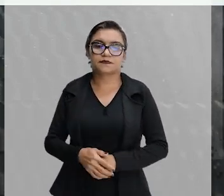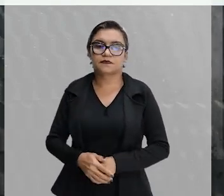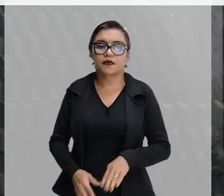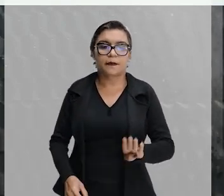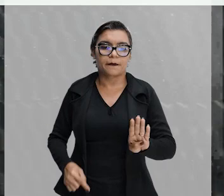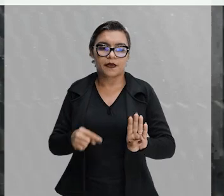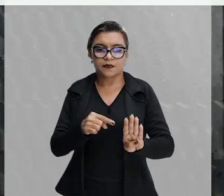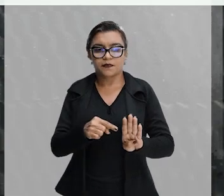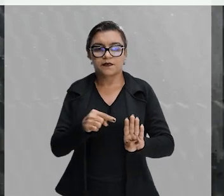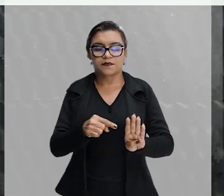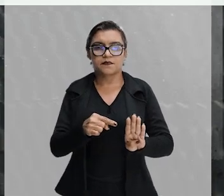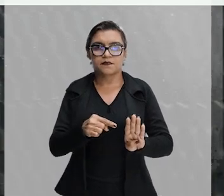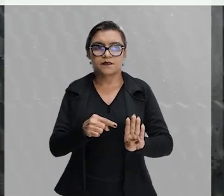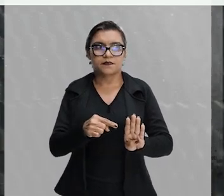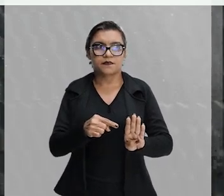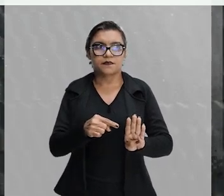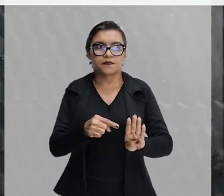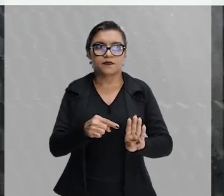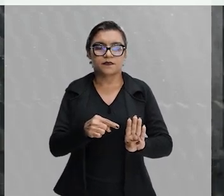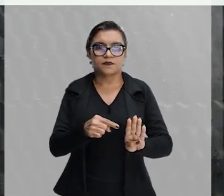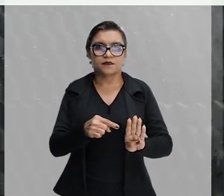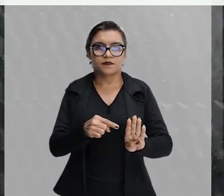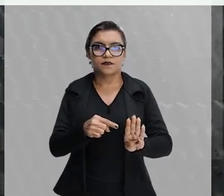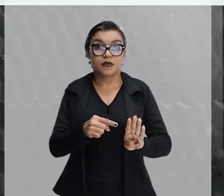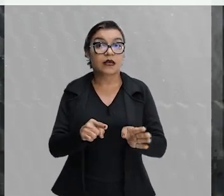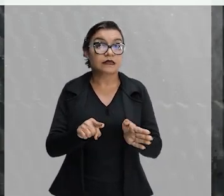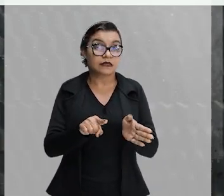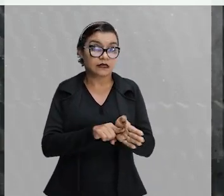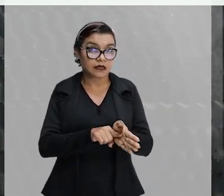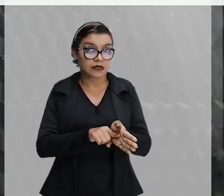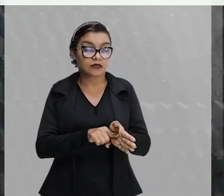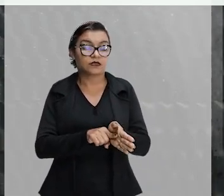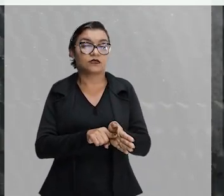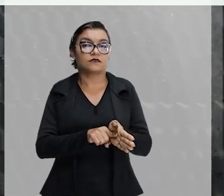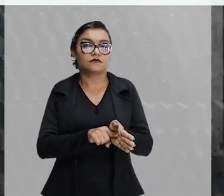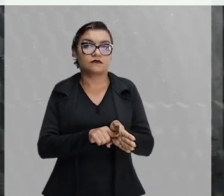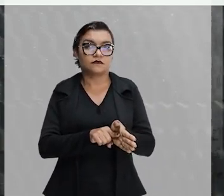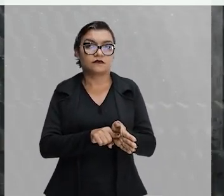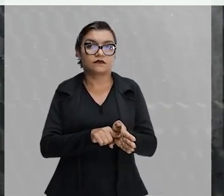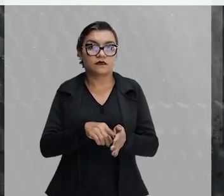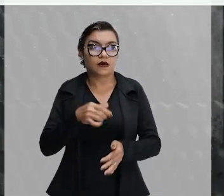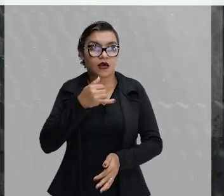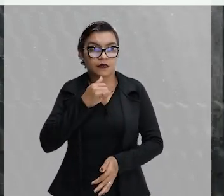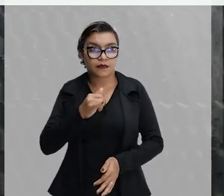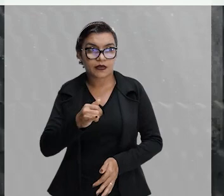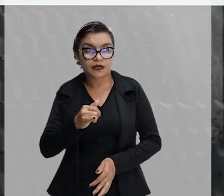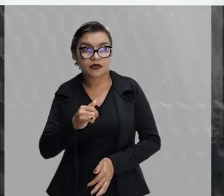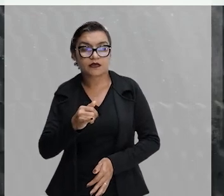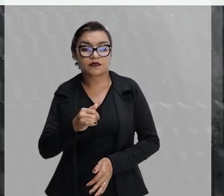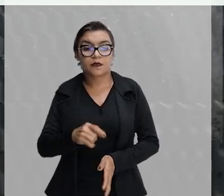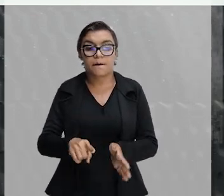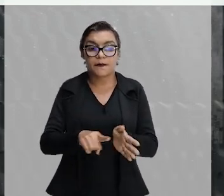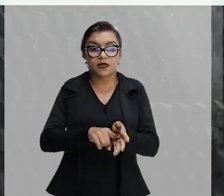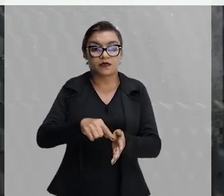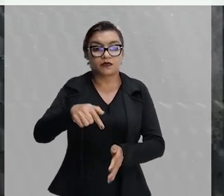B, que é negativa, também de carga de módulo Q, uma é mais Q, outra